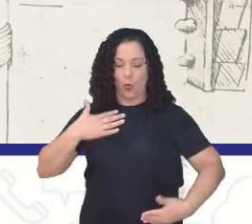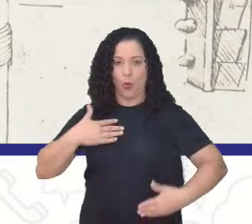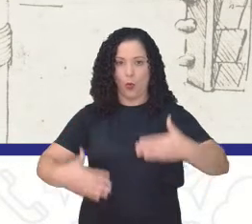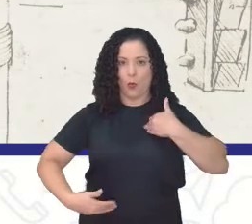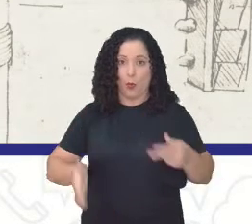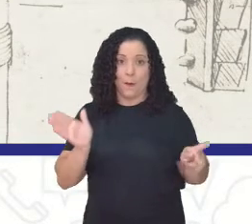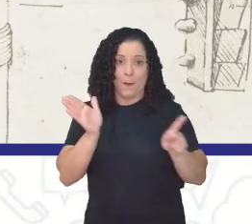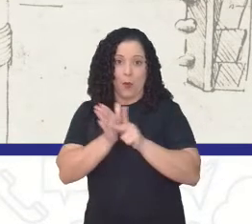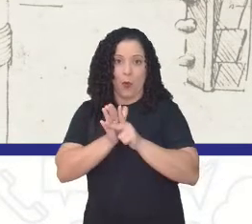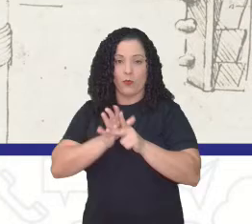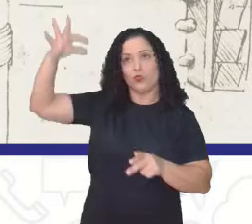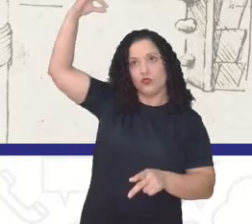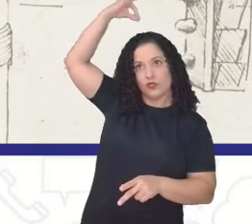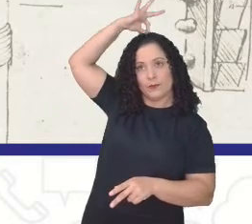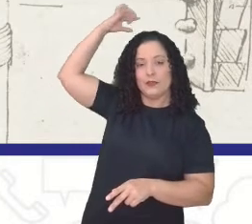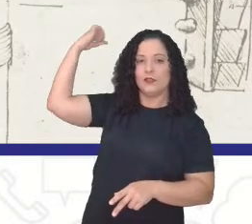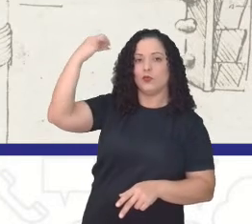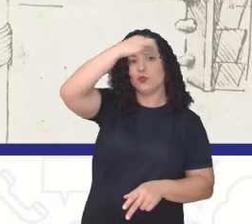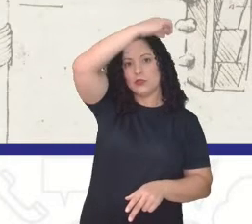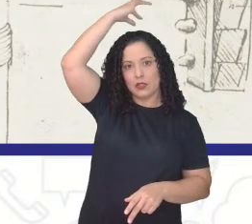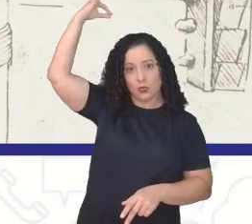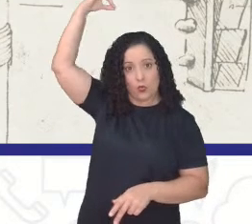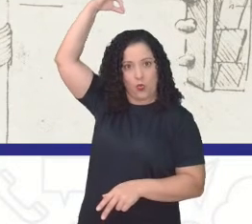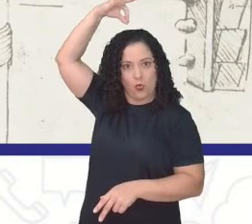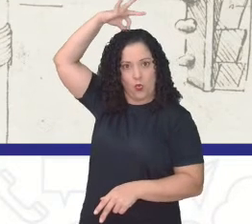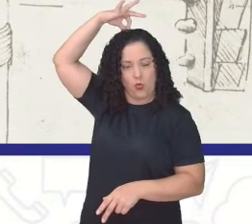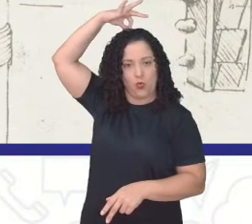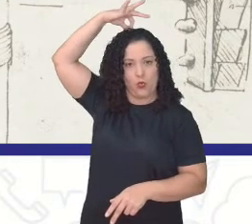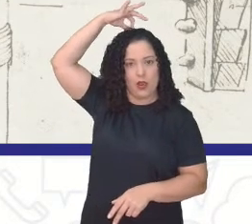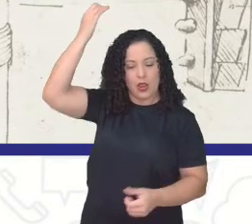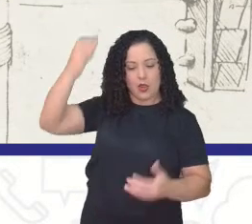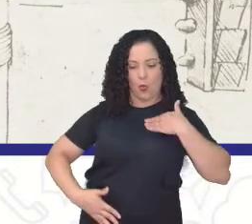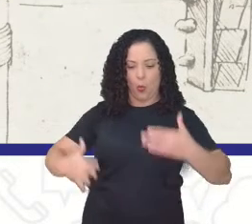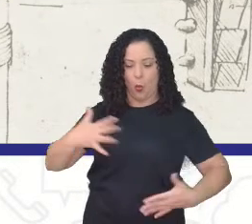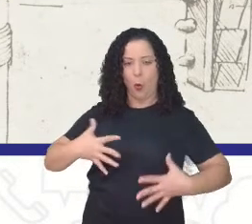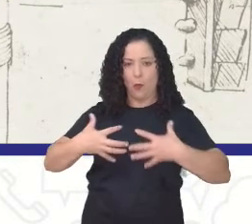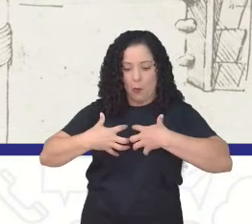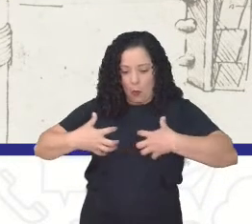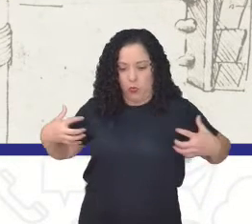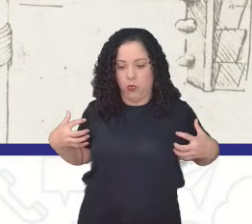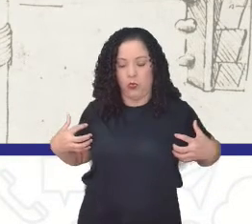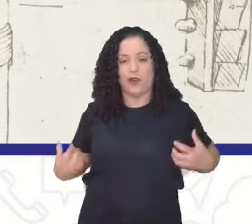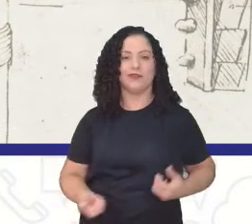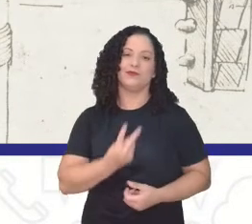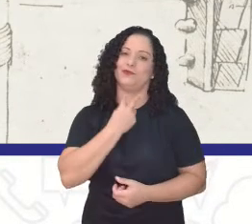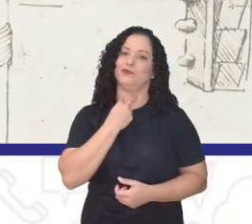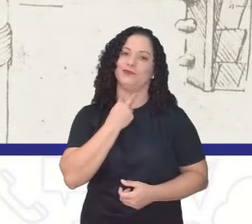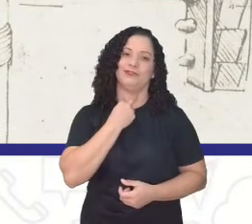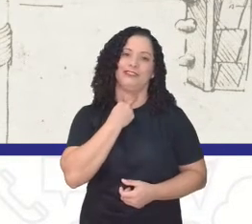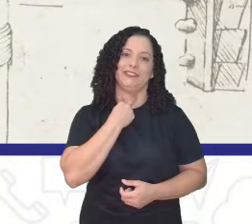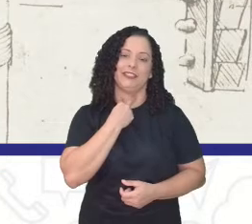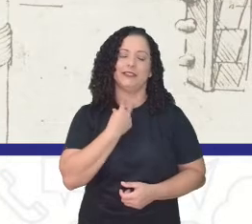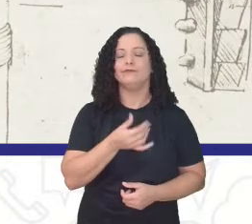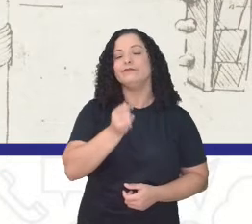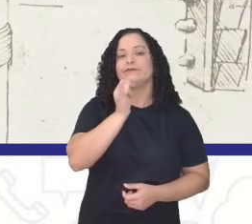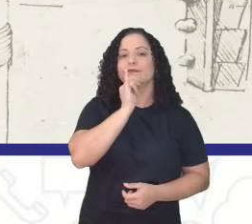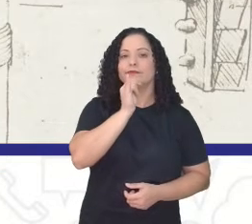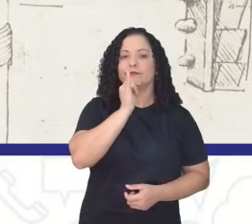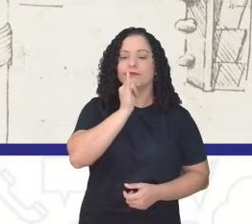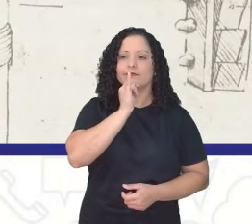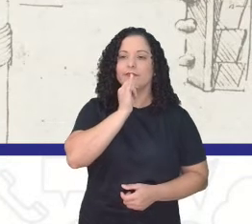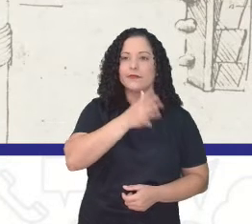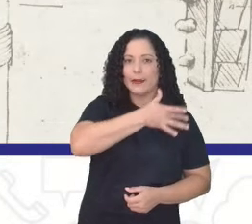Espírito Santo. Nesse sentido, ele se tornava inviolável. Aí, para você ter uma ideia, por exemplo, professor, a turma quando